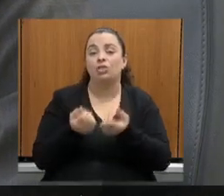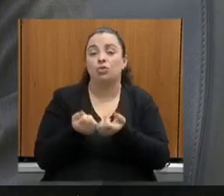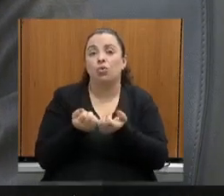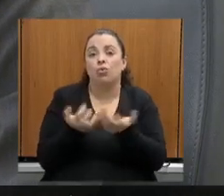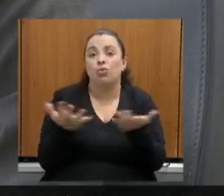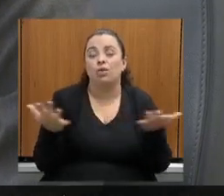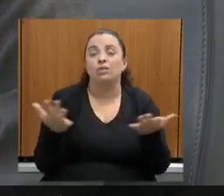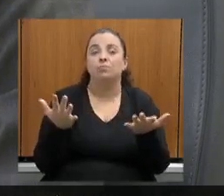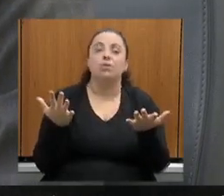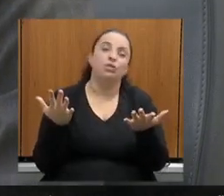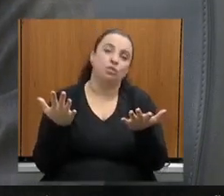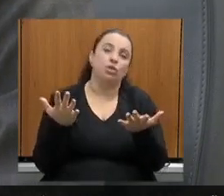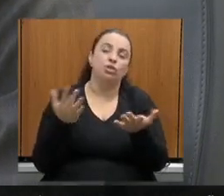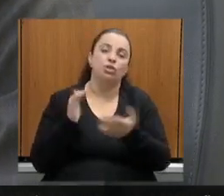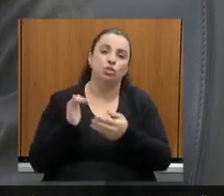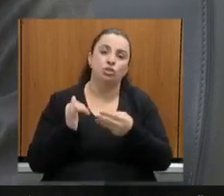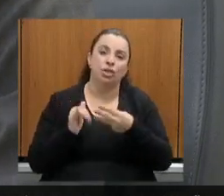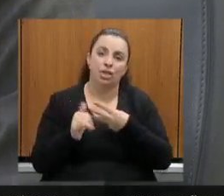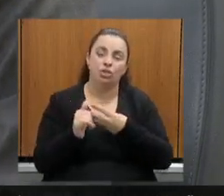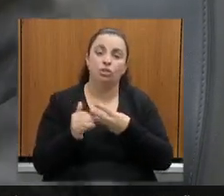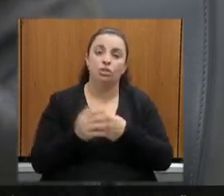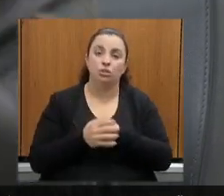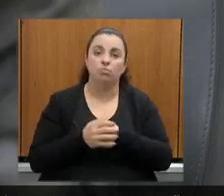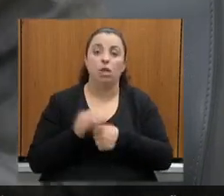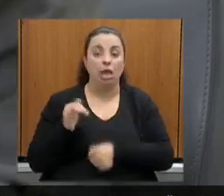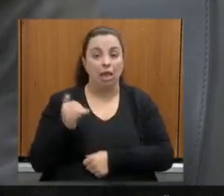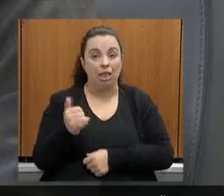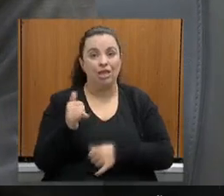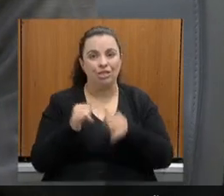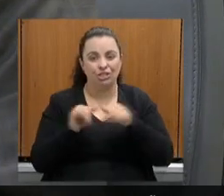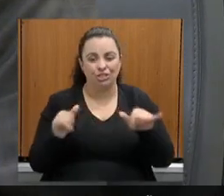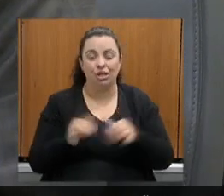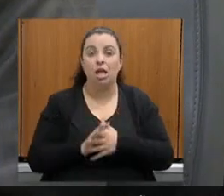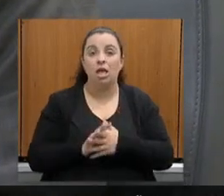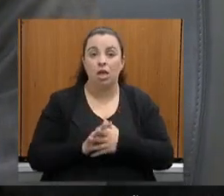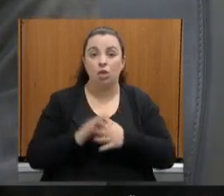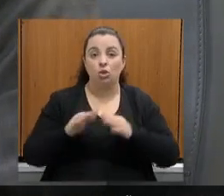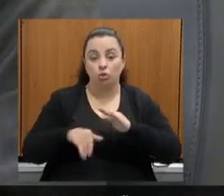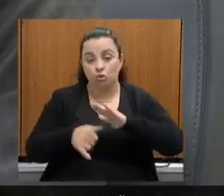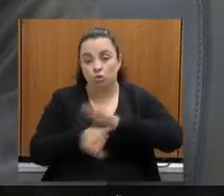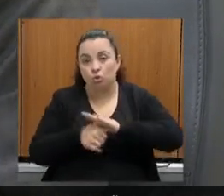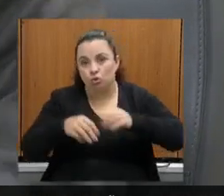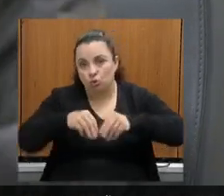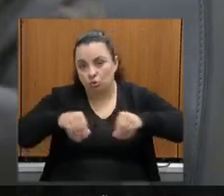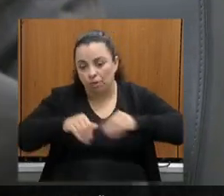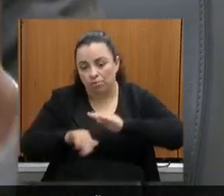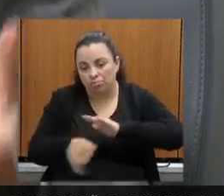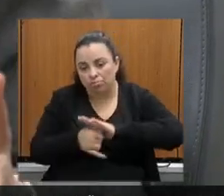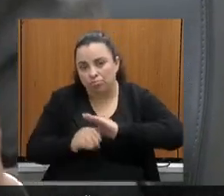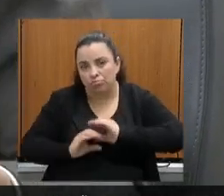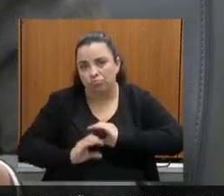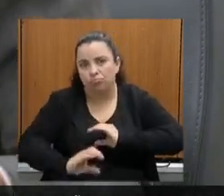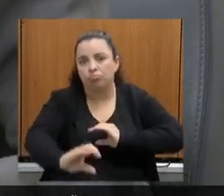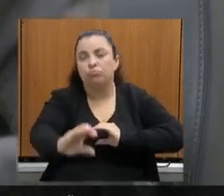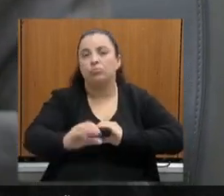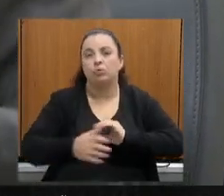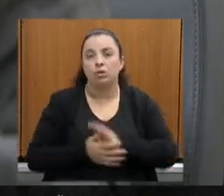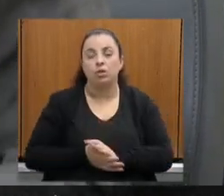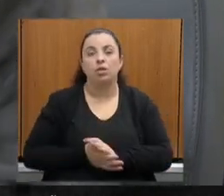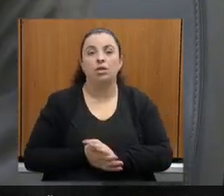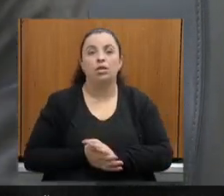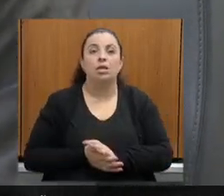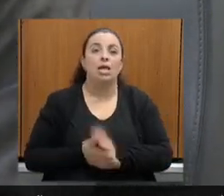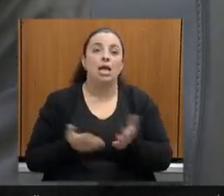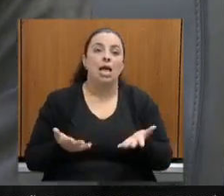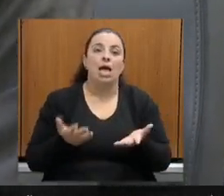redes subterrâneas em BH e no interior sem por cento das subestações digitalizadas acabar com linhas de